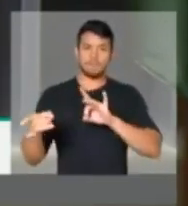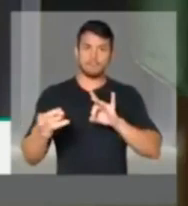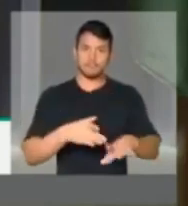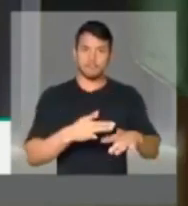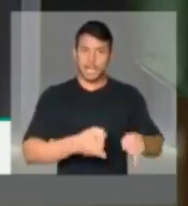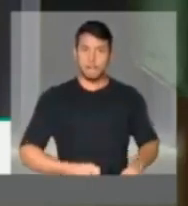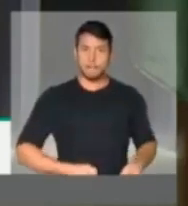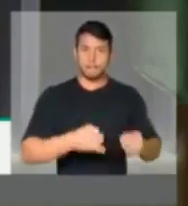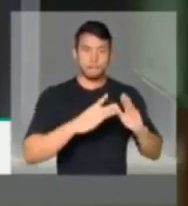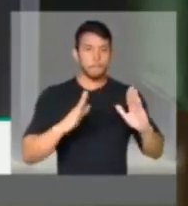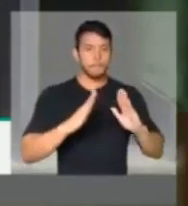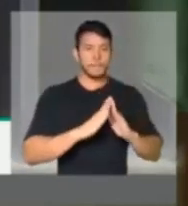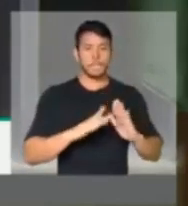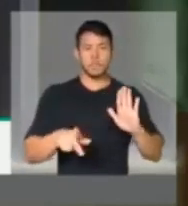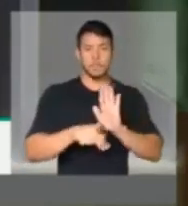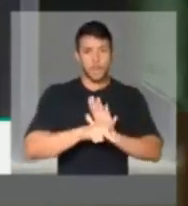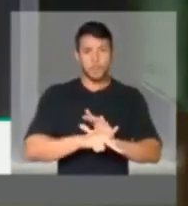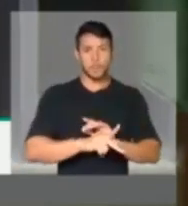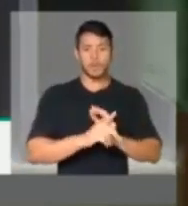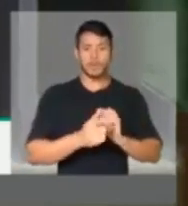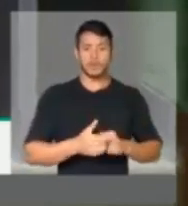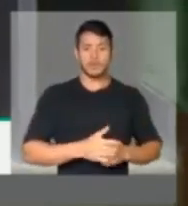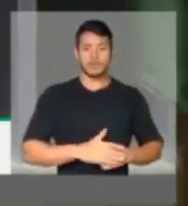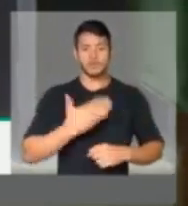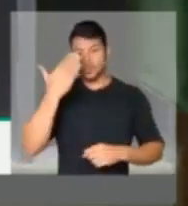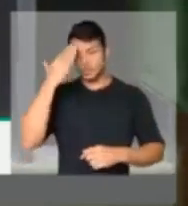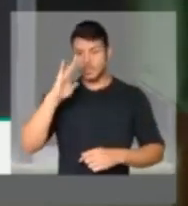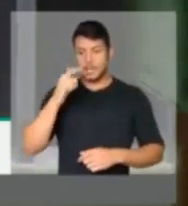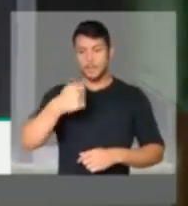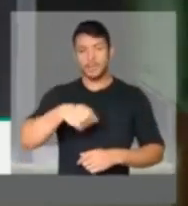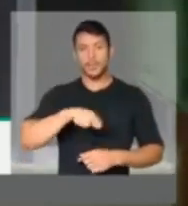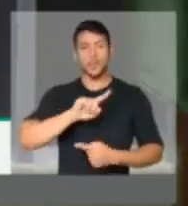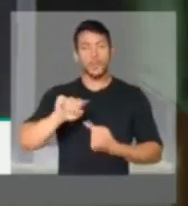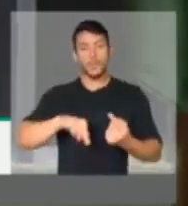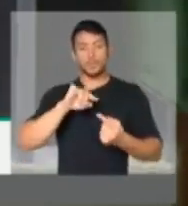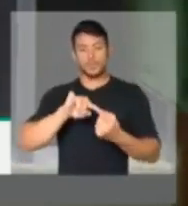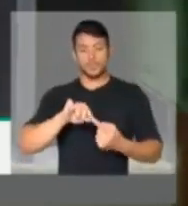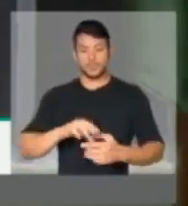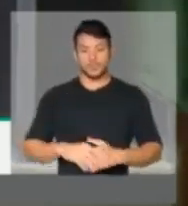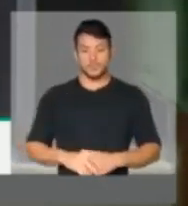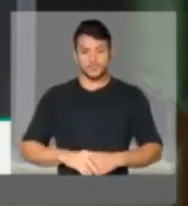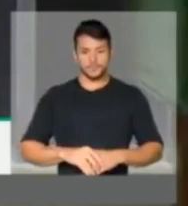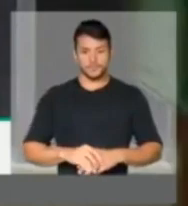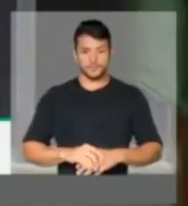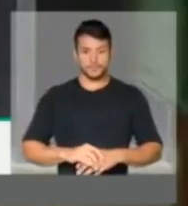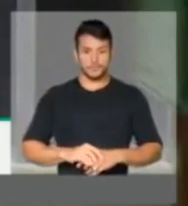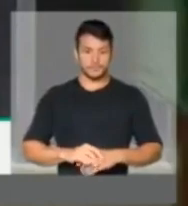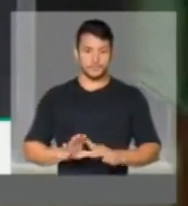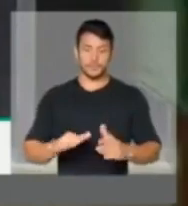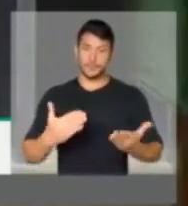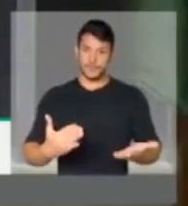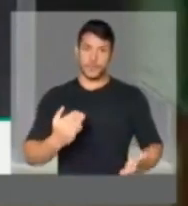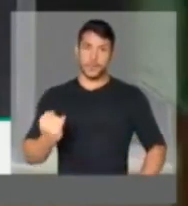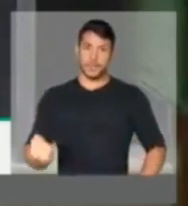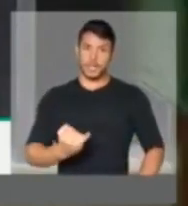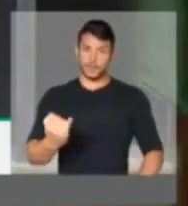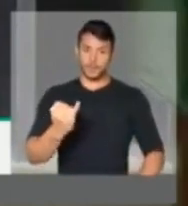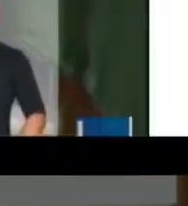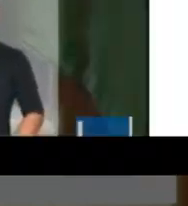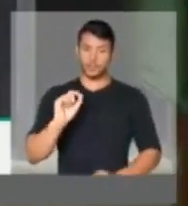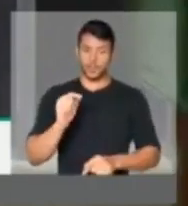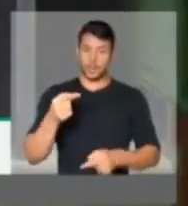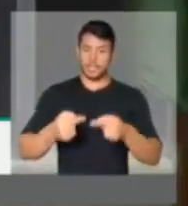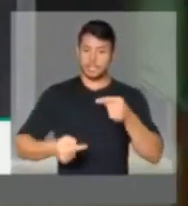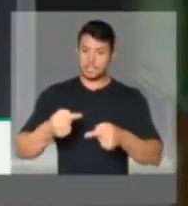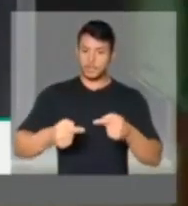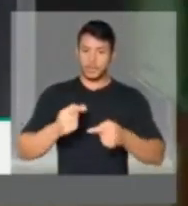abrir mão de bilhões, sem que a gente saiba qual é a finalidade e o destino. Aliás, é bem importante que esse debate apareça